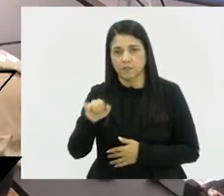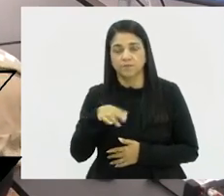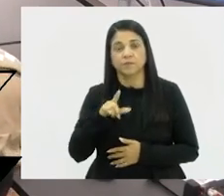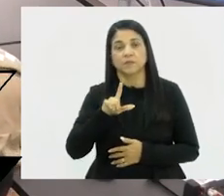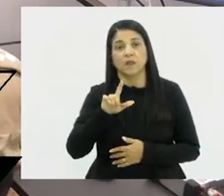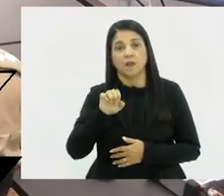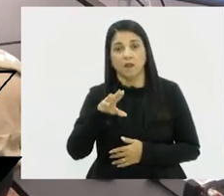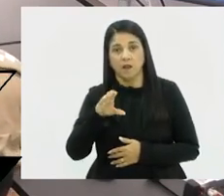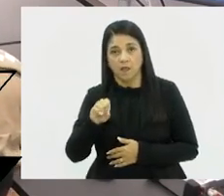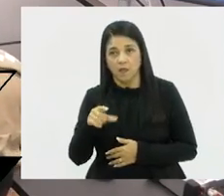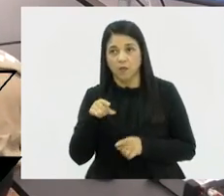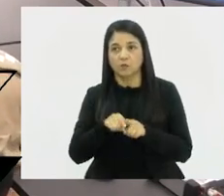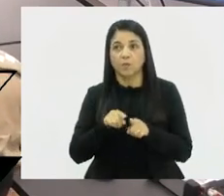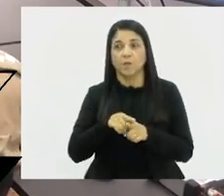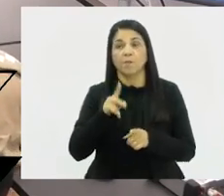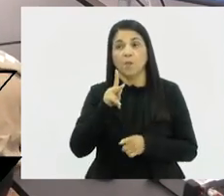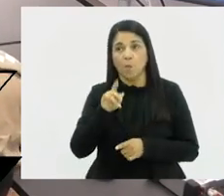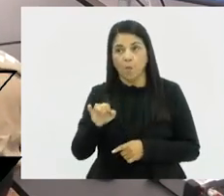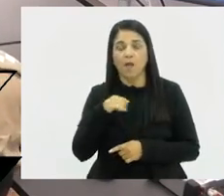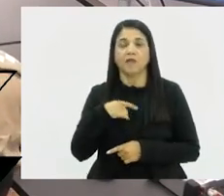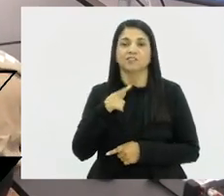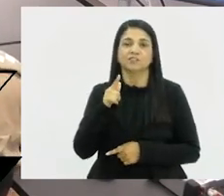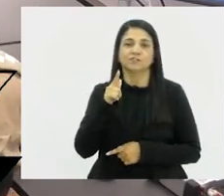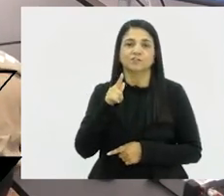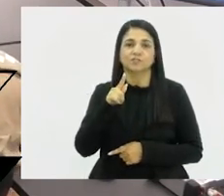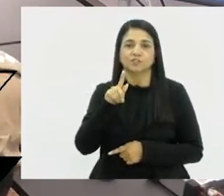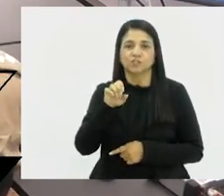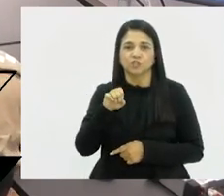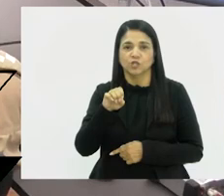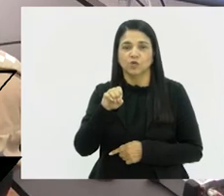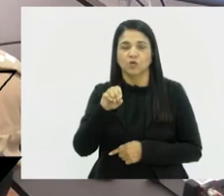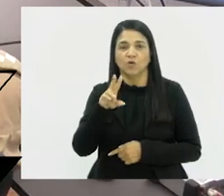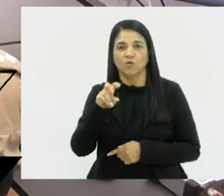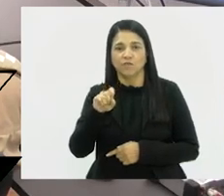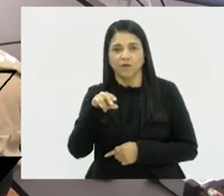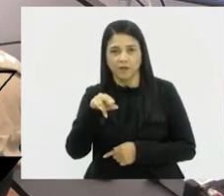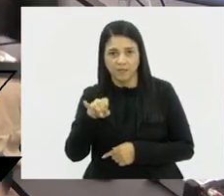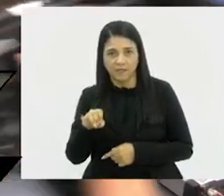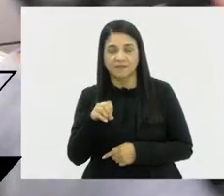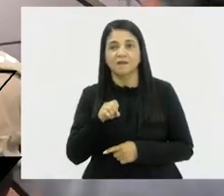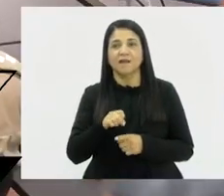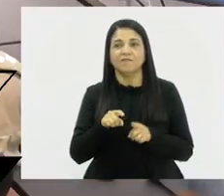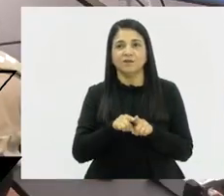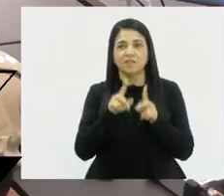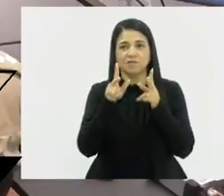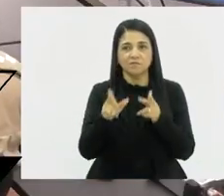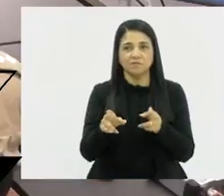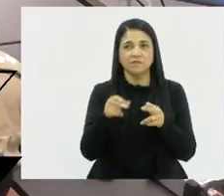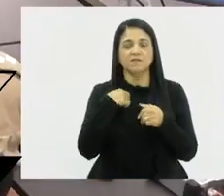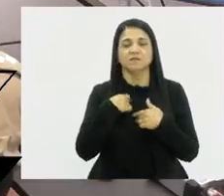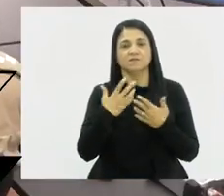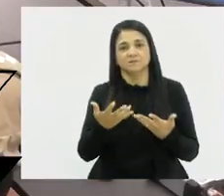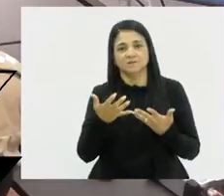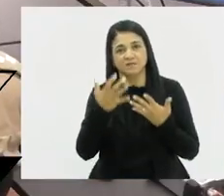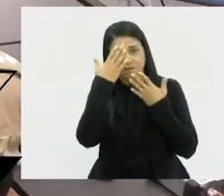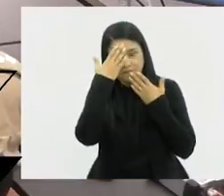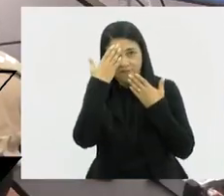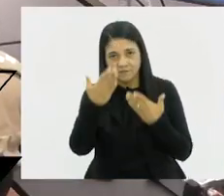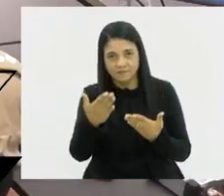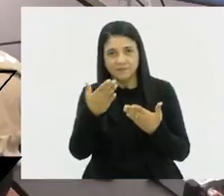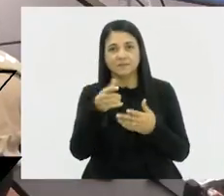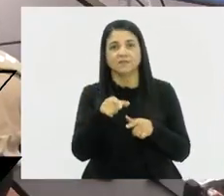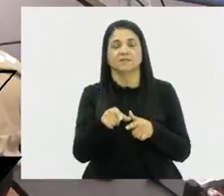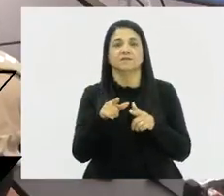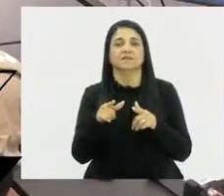meu pai, o deputado Giovanni Ratinho e o deputado Chico Machado. Primeiramente, eu quero agradecer essa casa